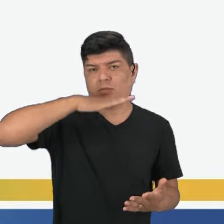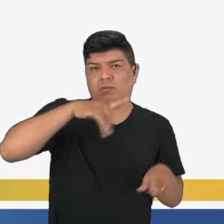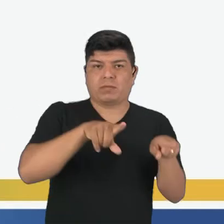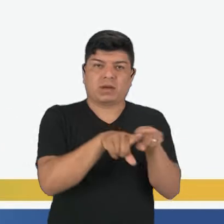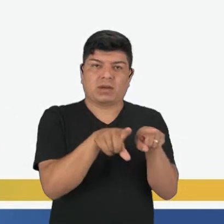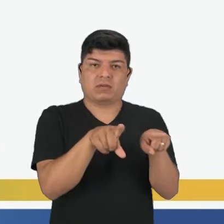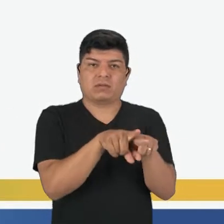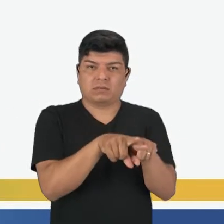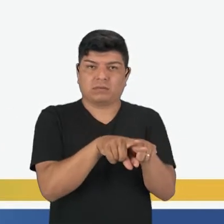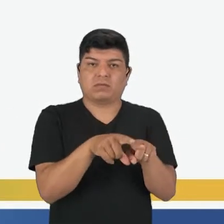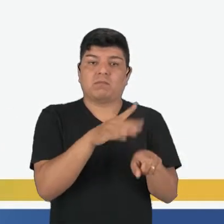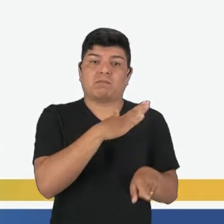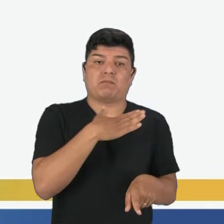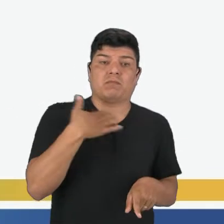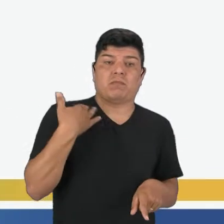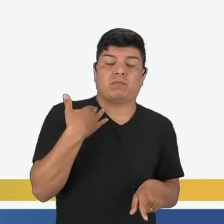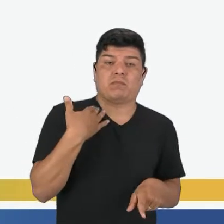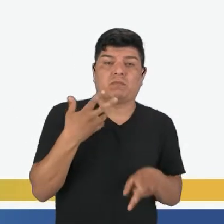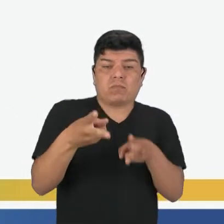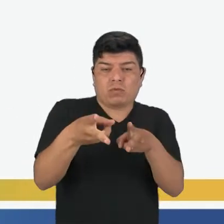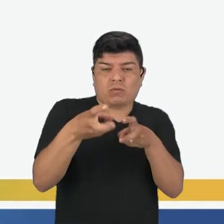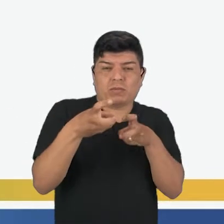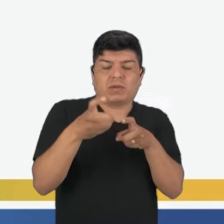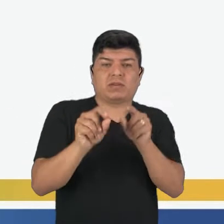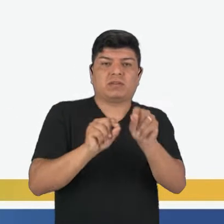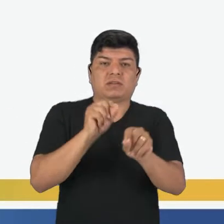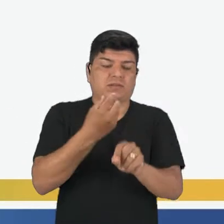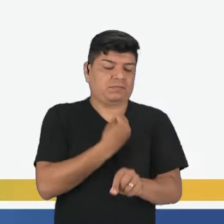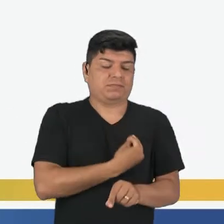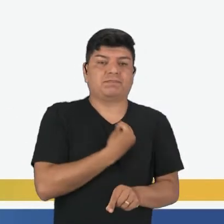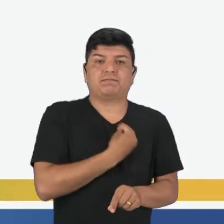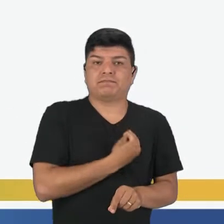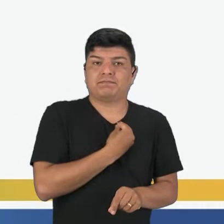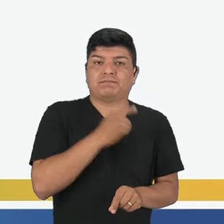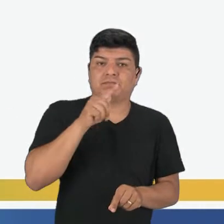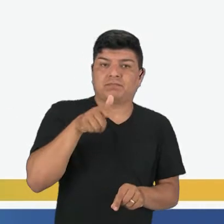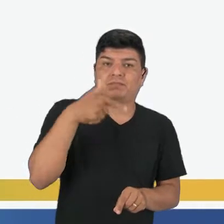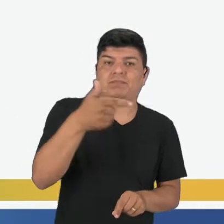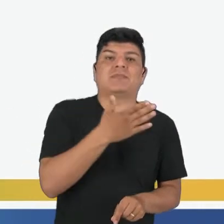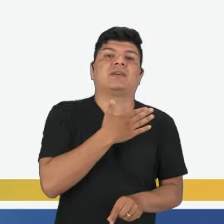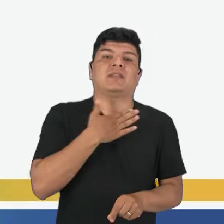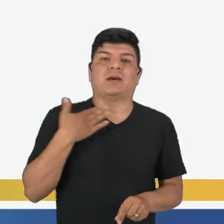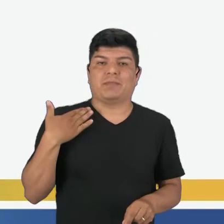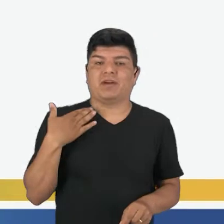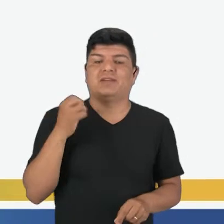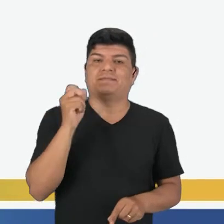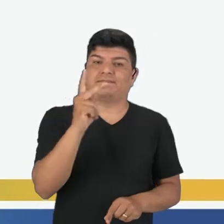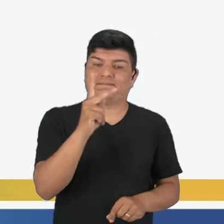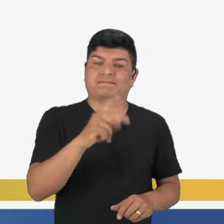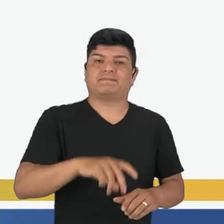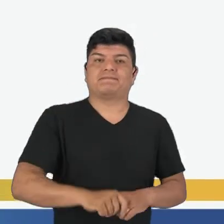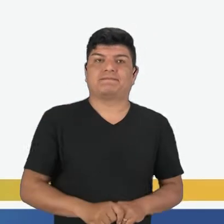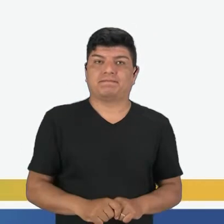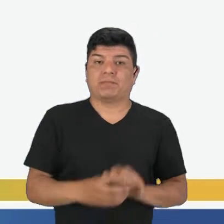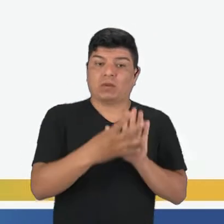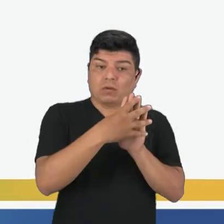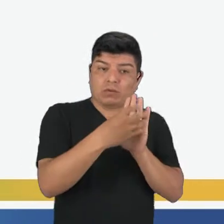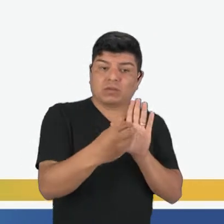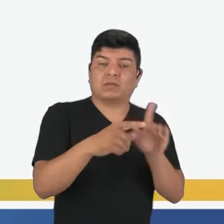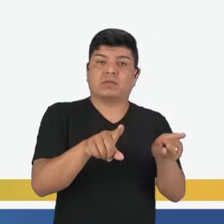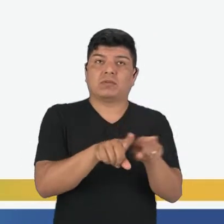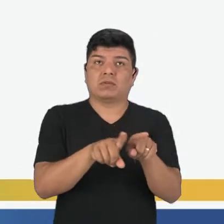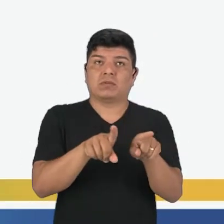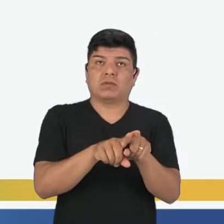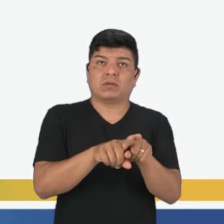uma explicação para a morte e uma perspectiva de vida após a morte, ok? E o símbolo? O símbolo é